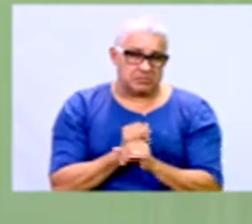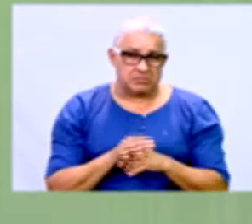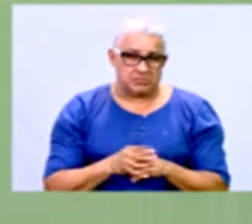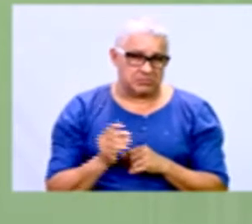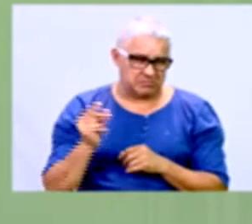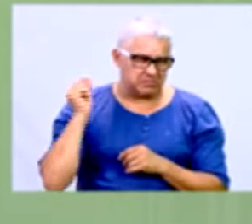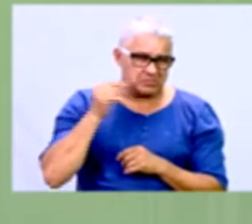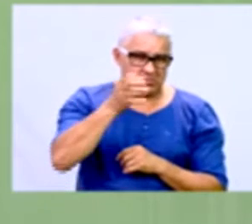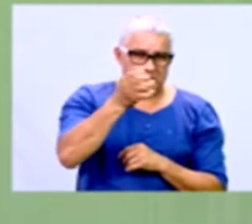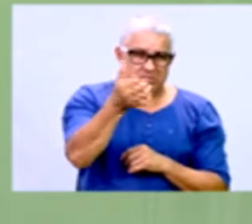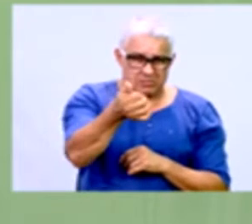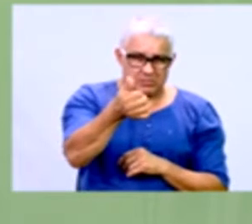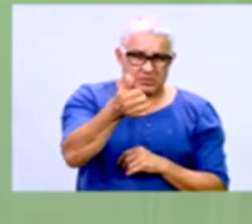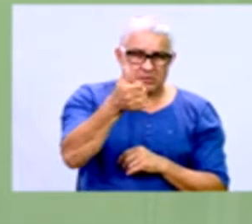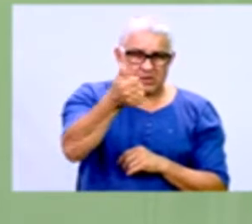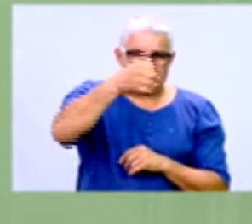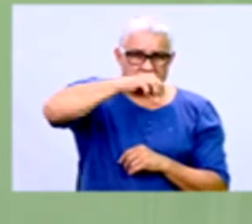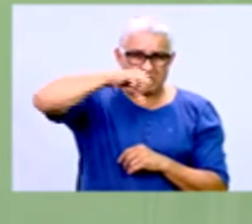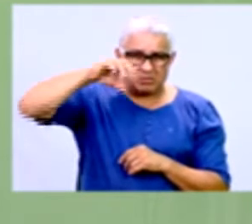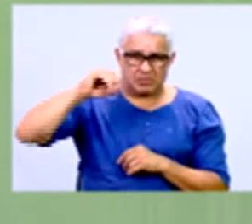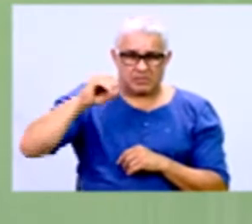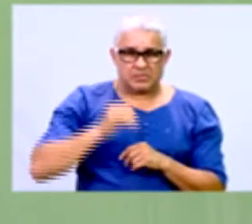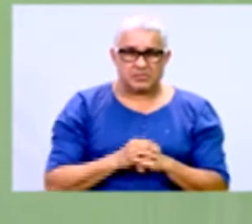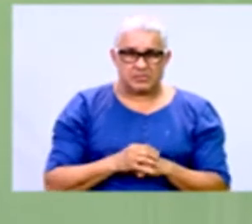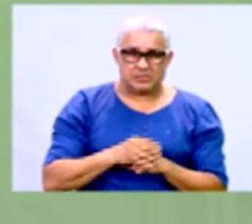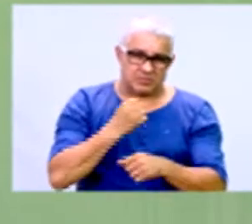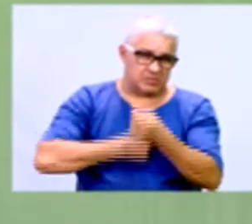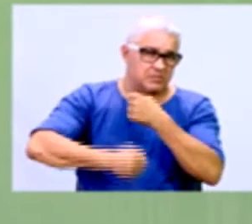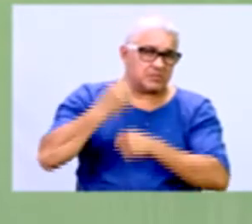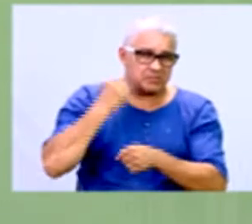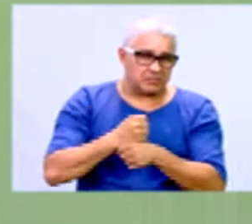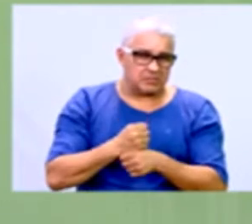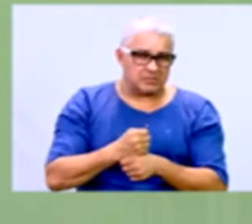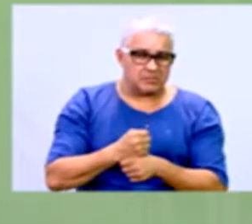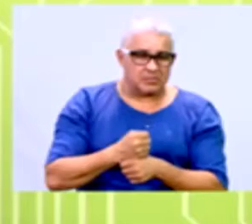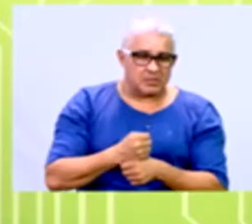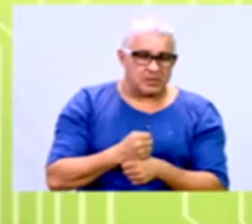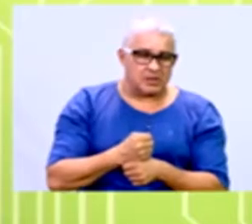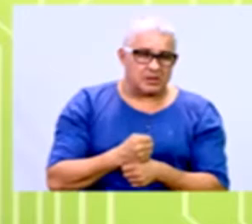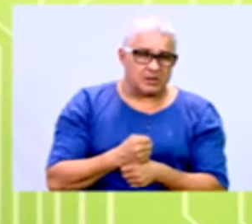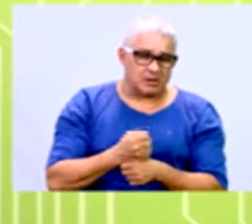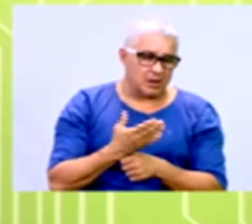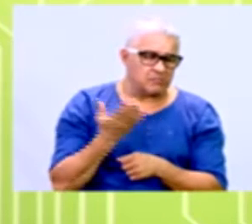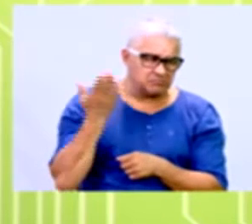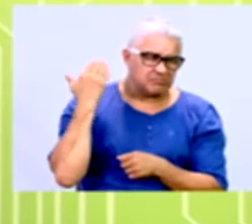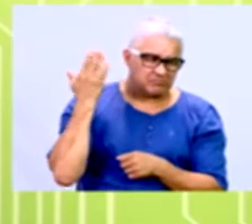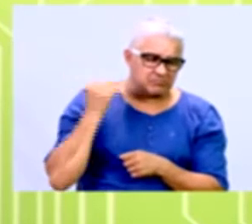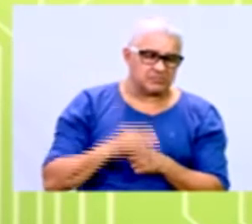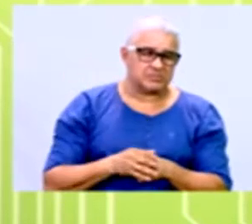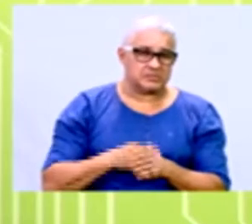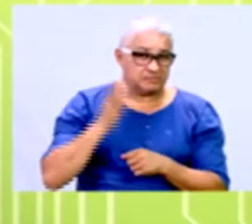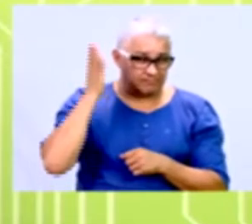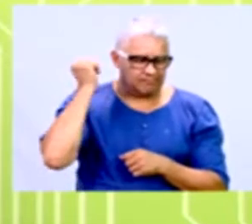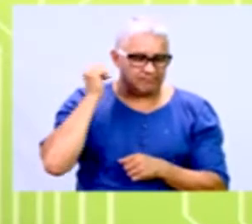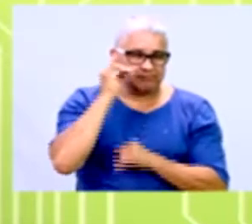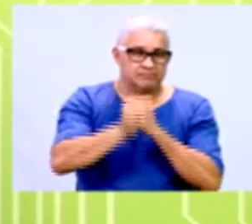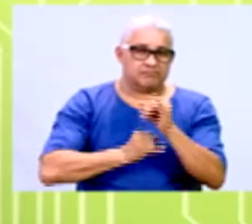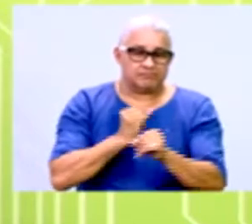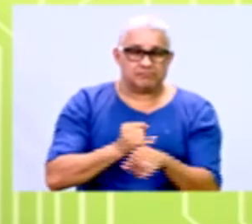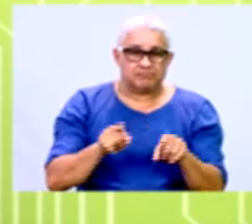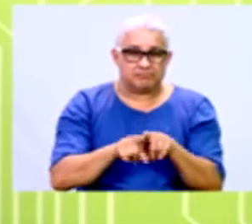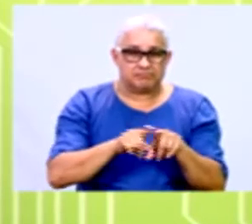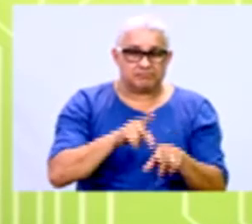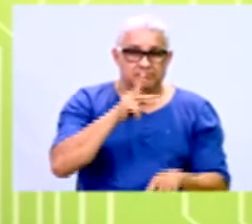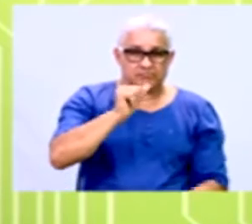de 90, né, a gente sabe já que é bem recente assim, a popularização da internet, e esse